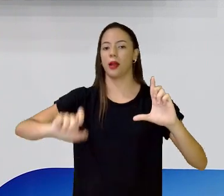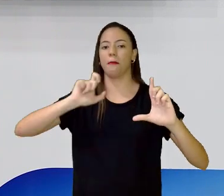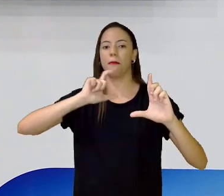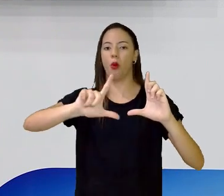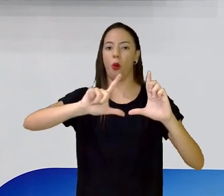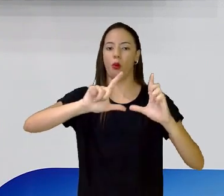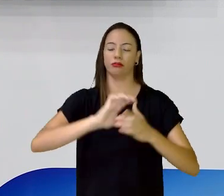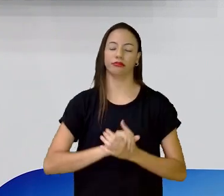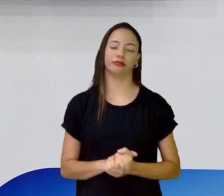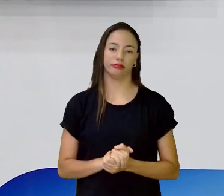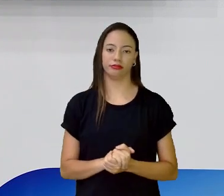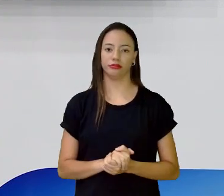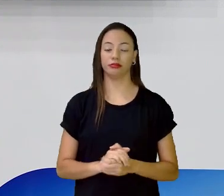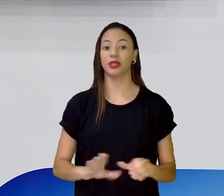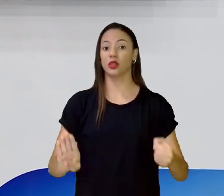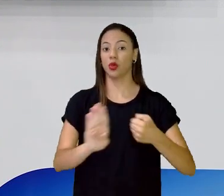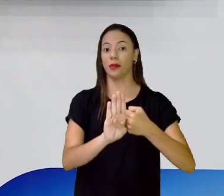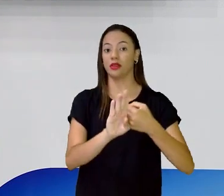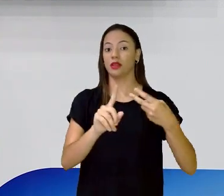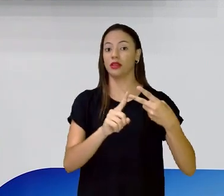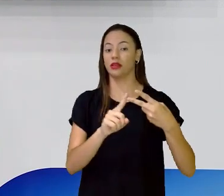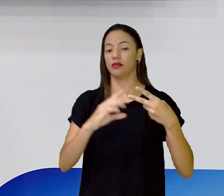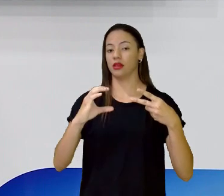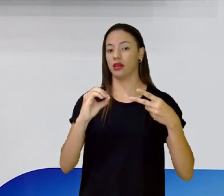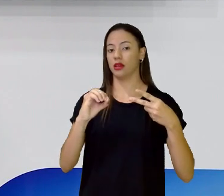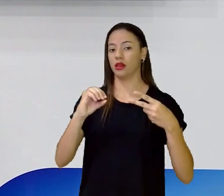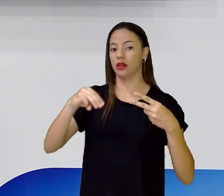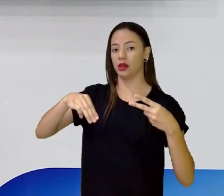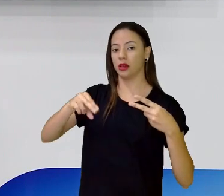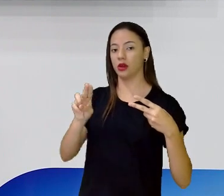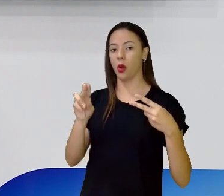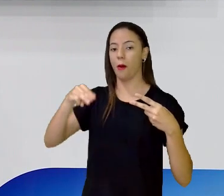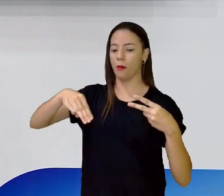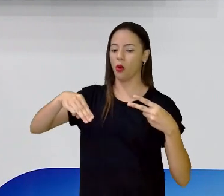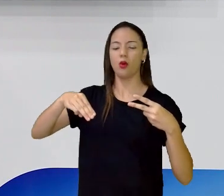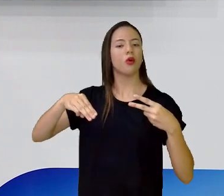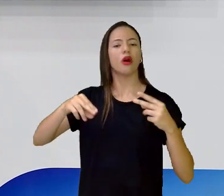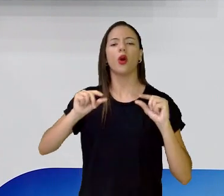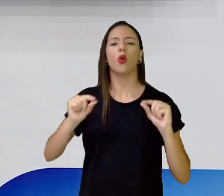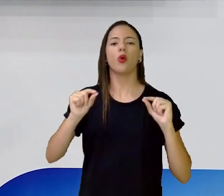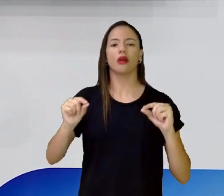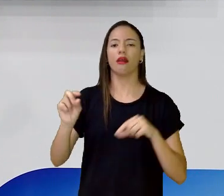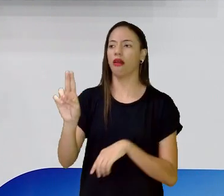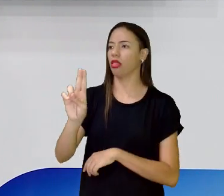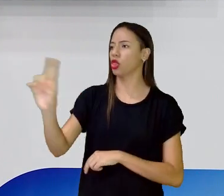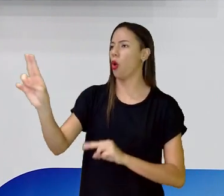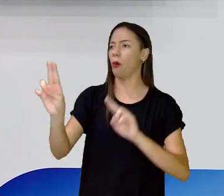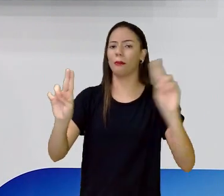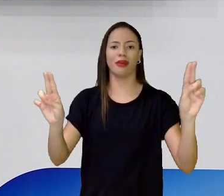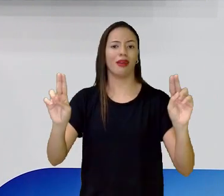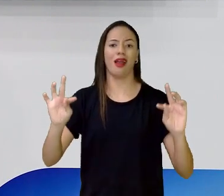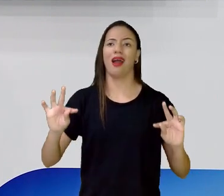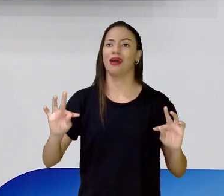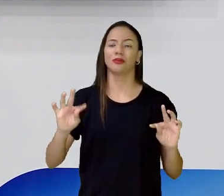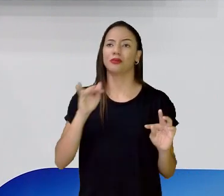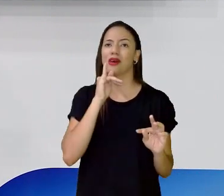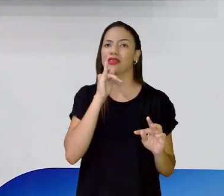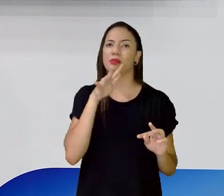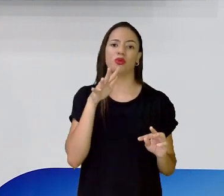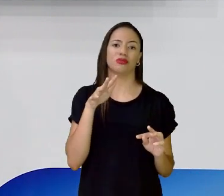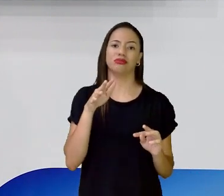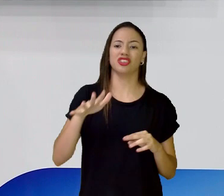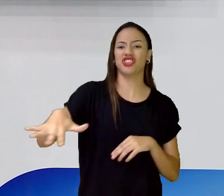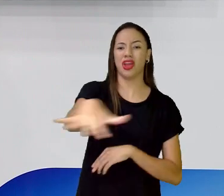certo? Substantivo comum são aqueles nomes que damos a seres em geral, tá?